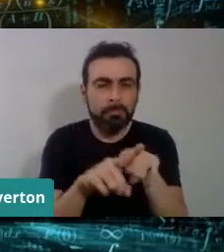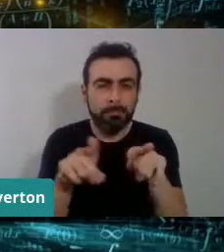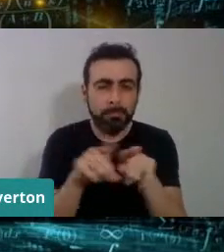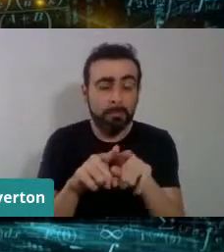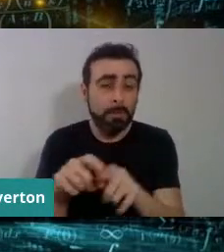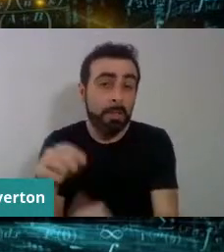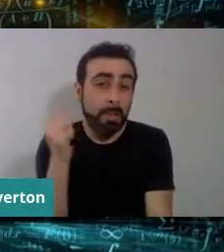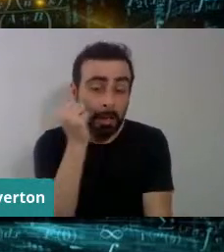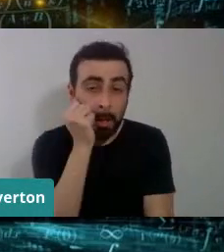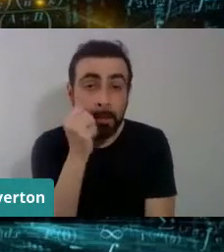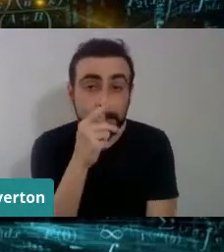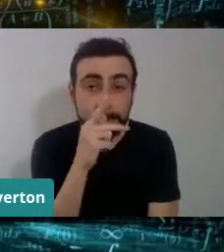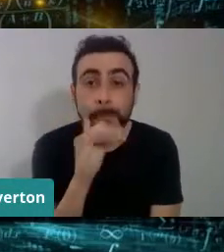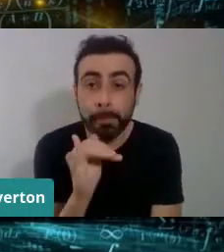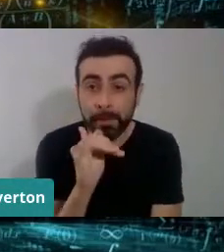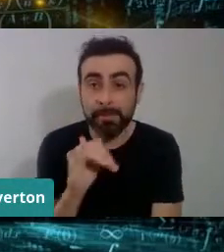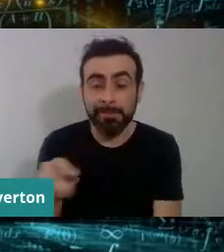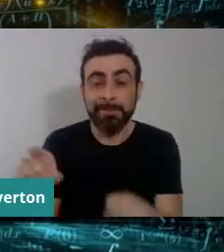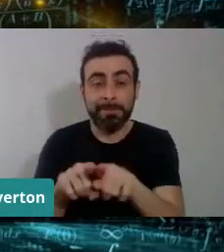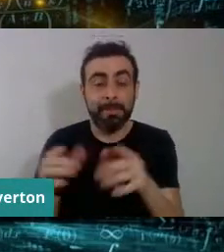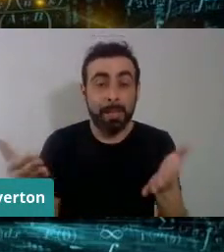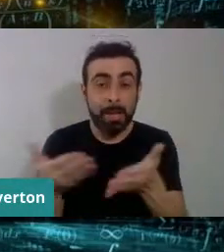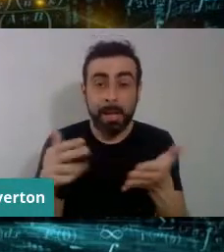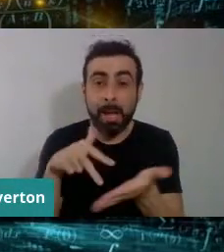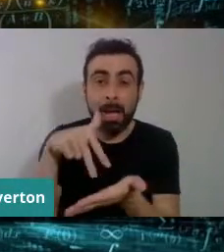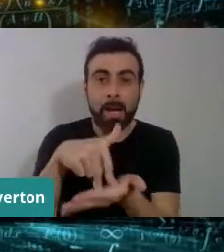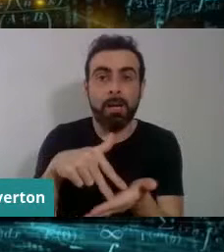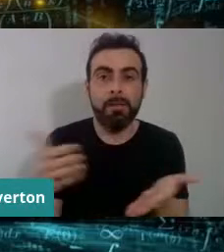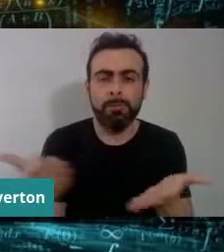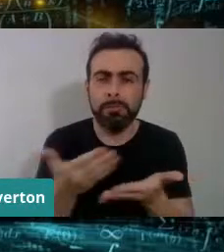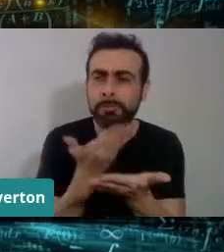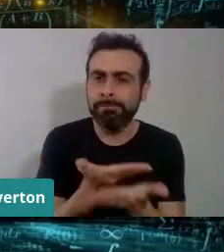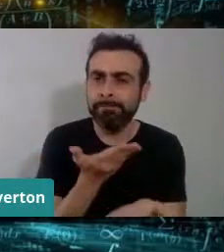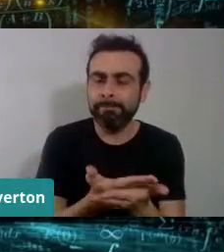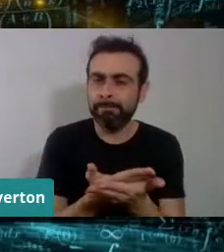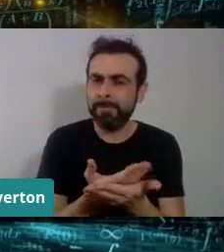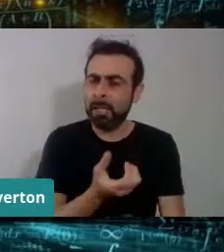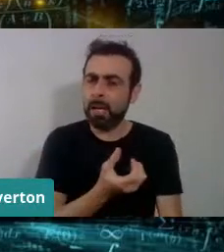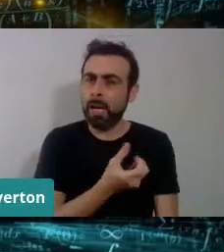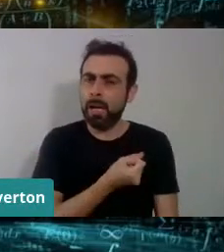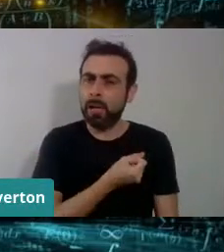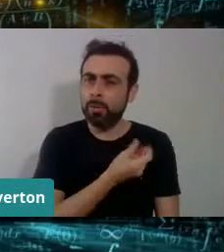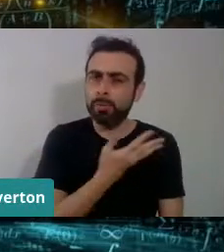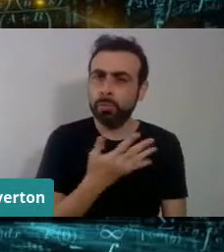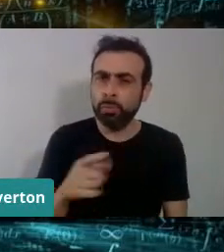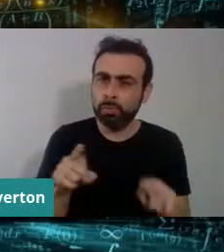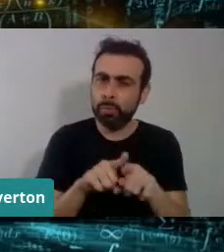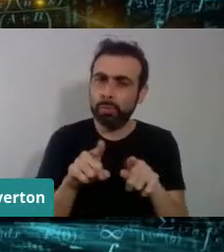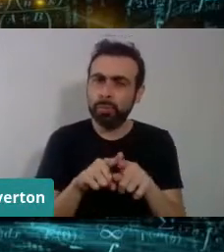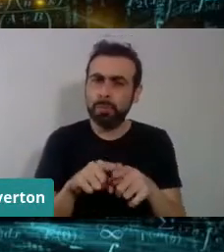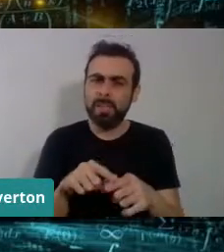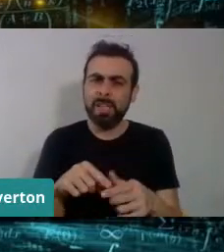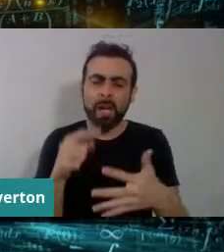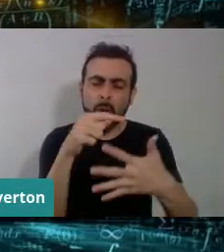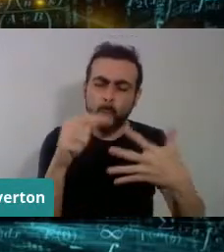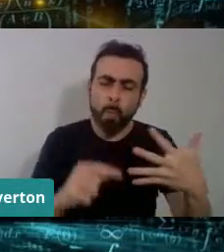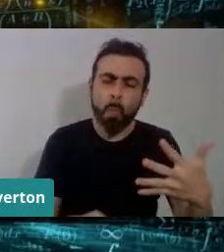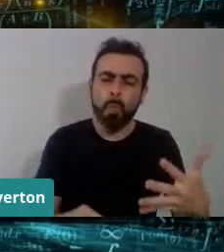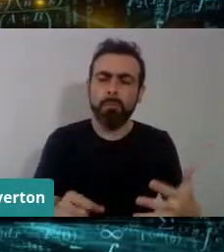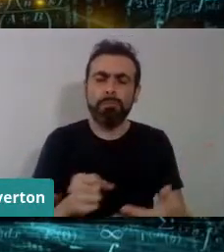tenham imaginado que estariam aqui. Além de números e fórmulas, quantas